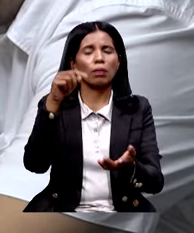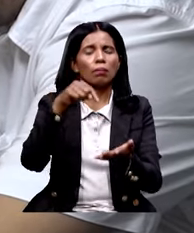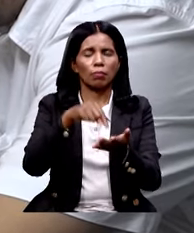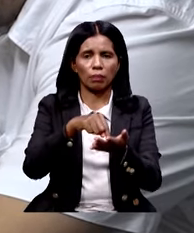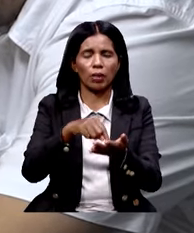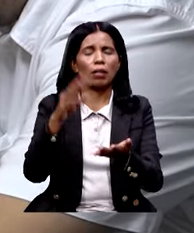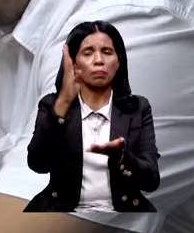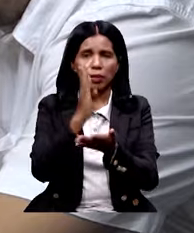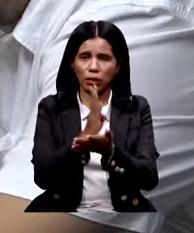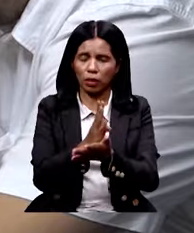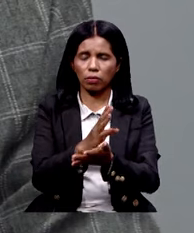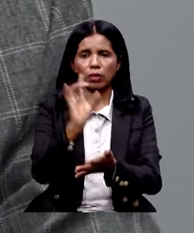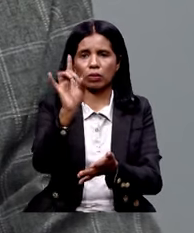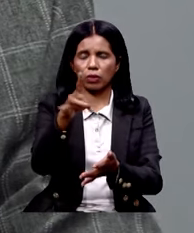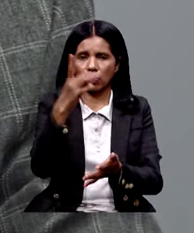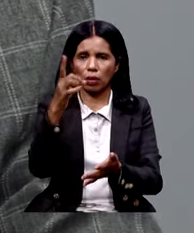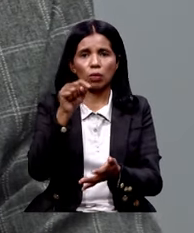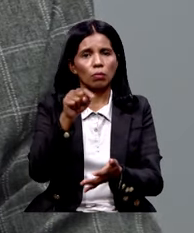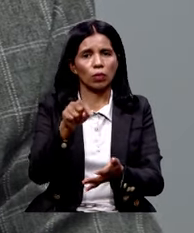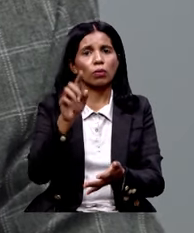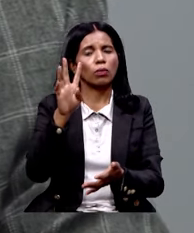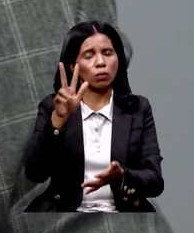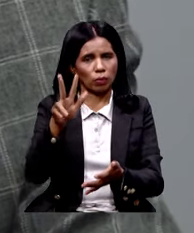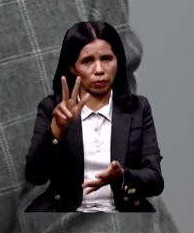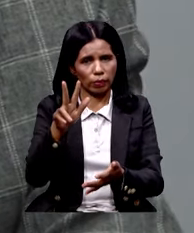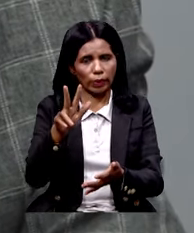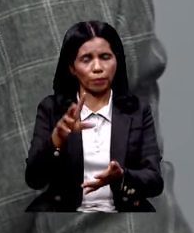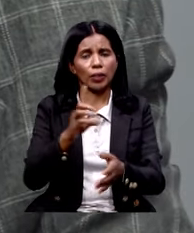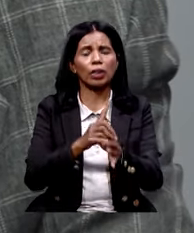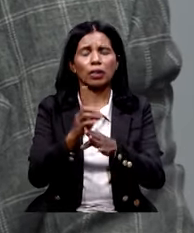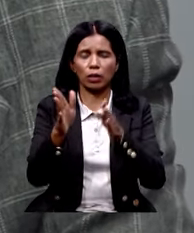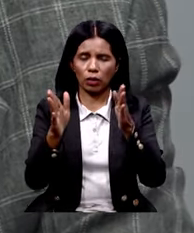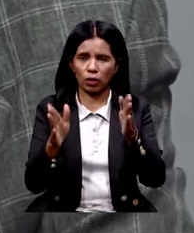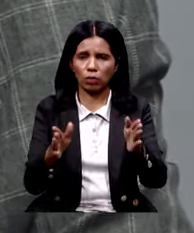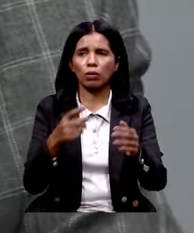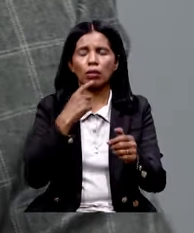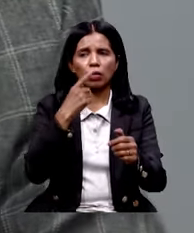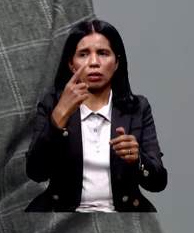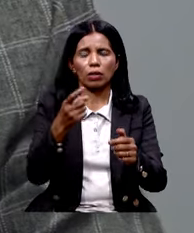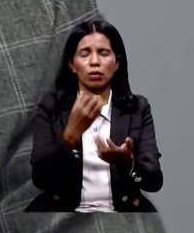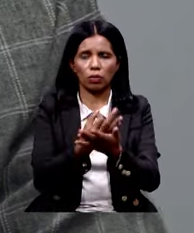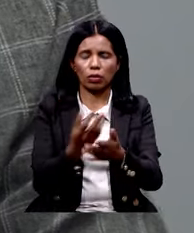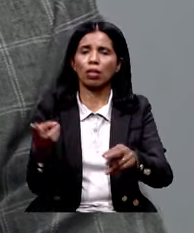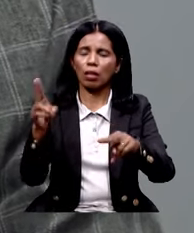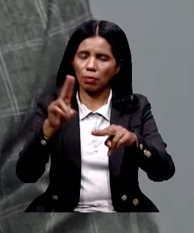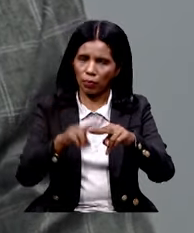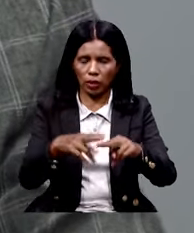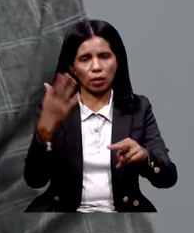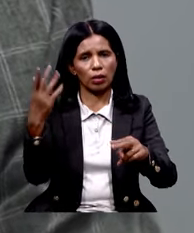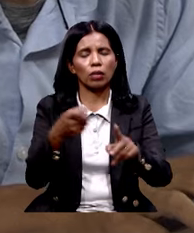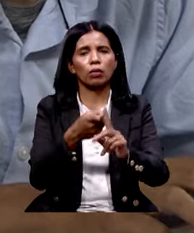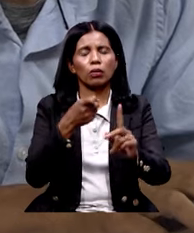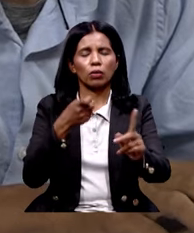sanuessin ualo ponto tolo. Diretor Executivo BCTL Tobias Ferreira relata fontes aumento para fundo refere, mas